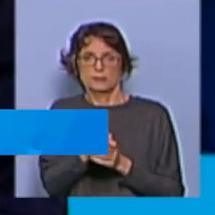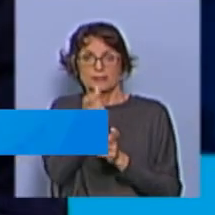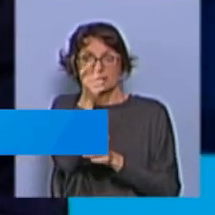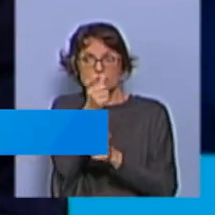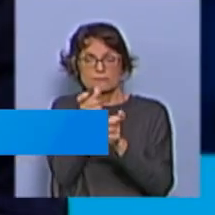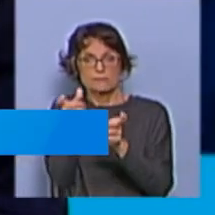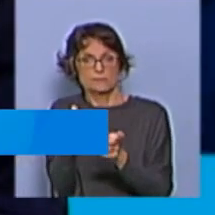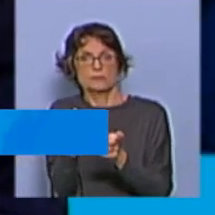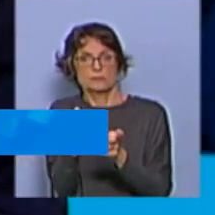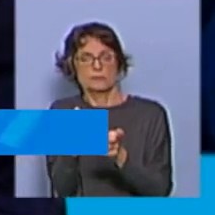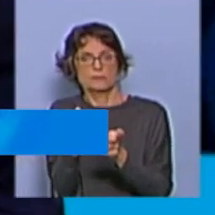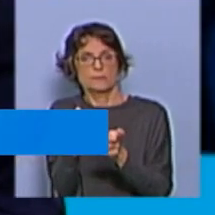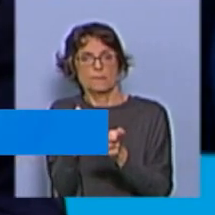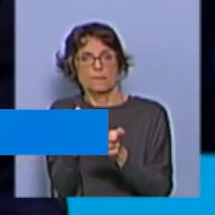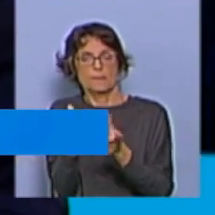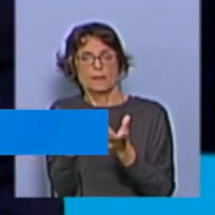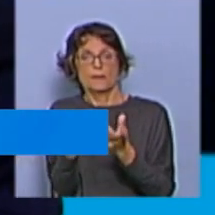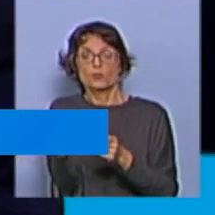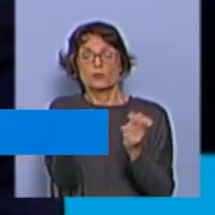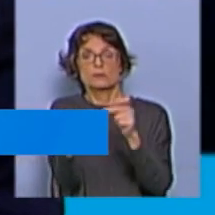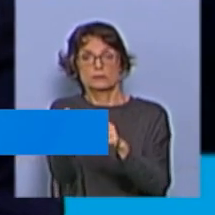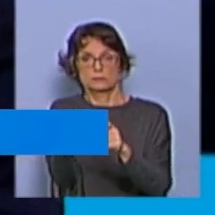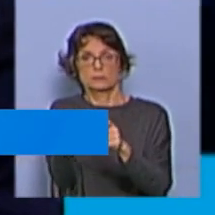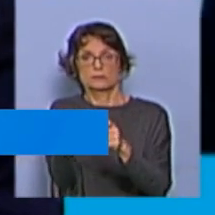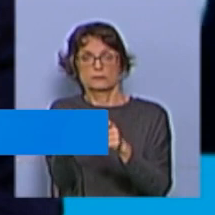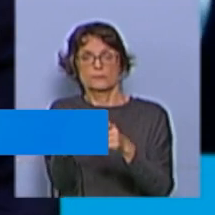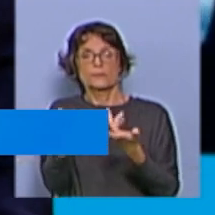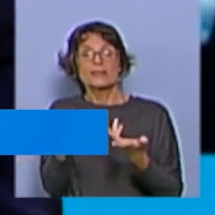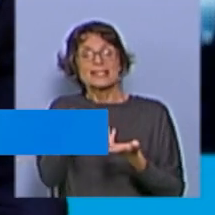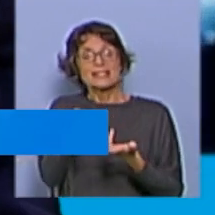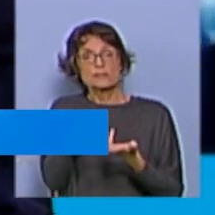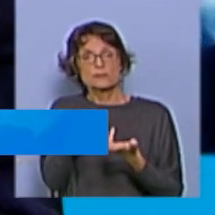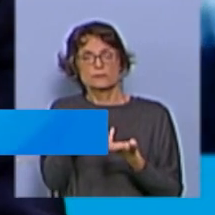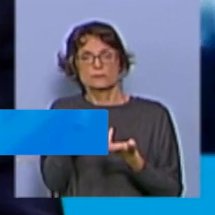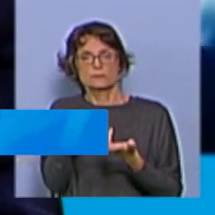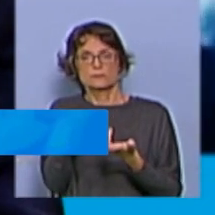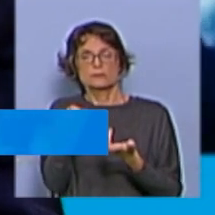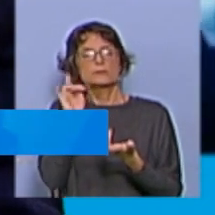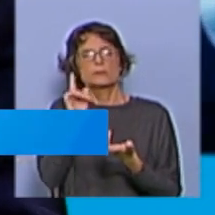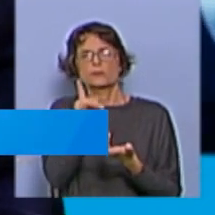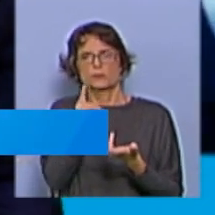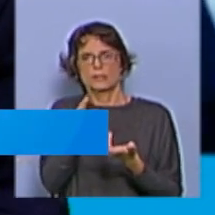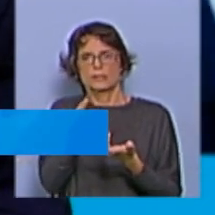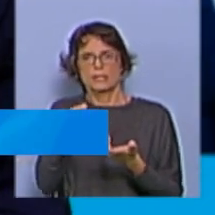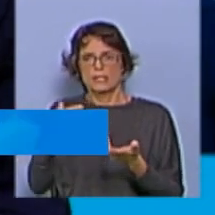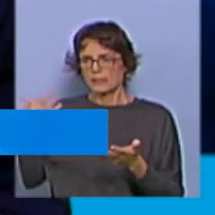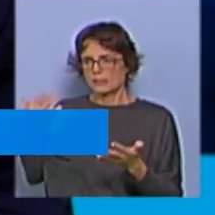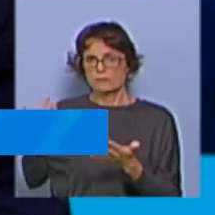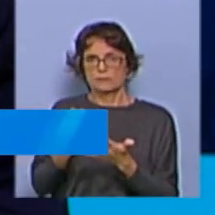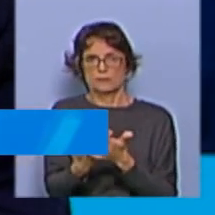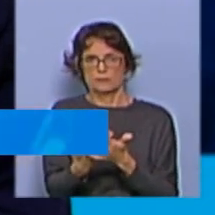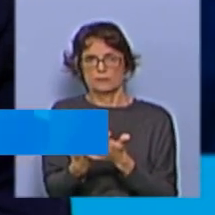Mais importante do que a coerção do estado de emergência foi a consciência que as pessoas tiveram que era prudente ficar em